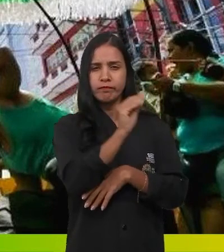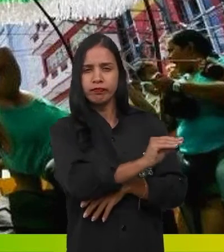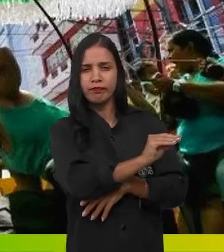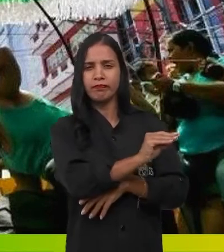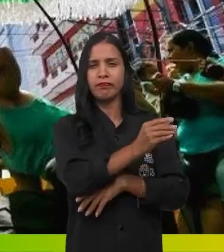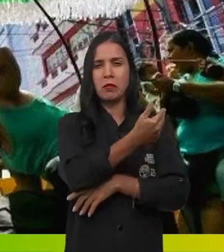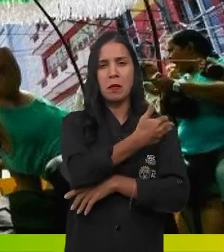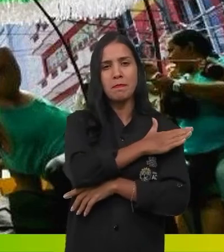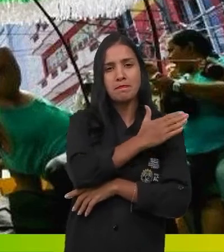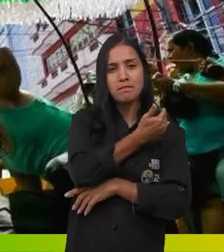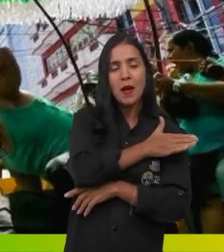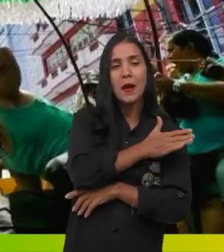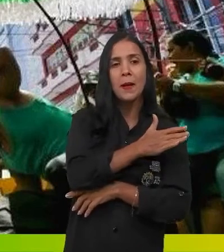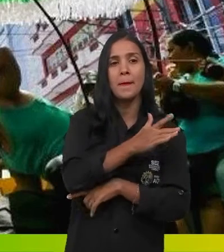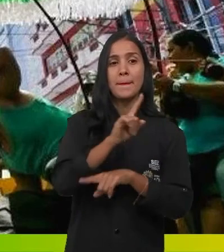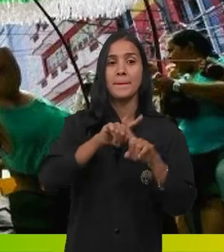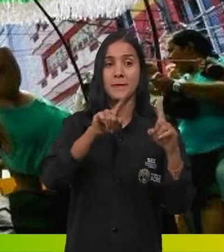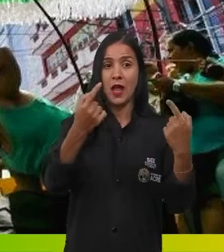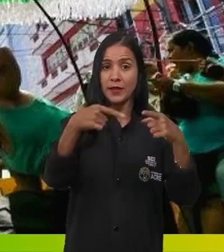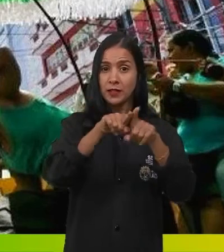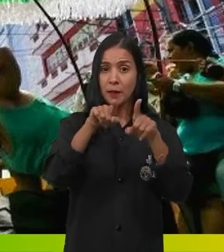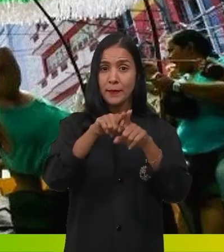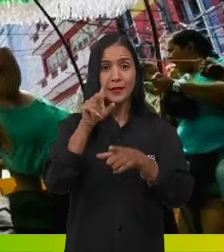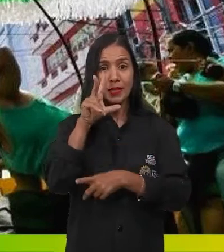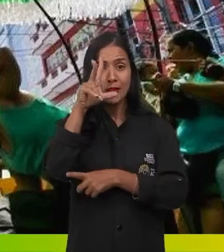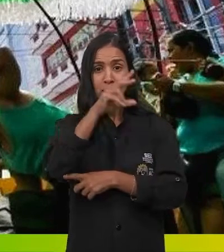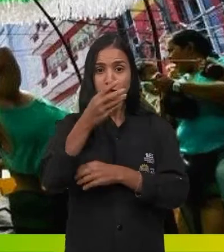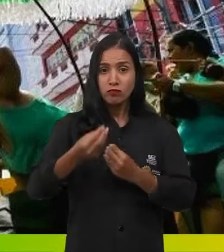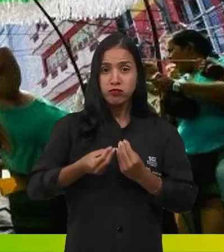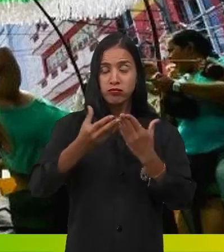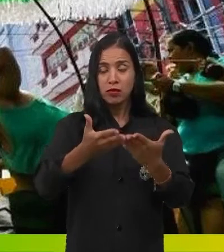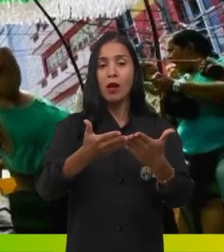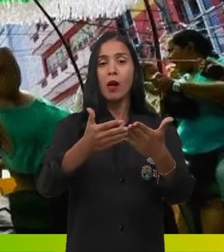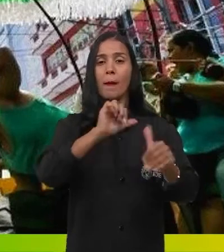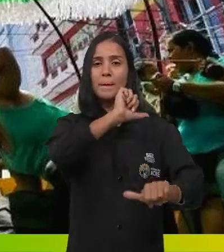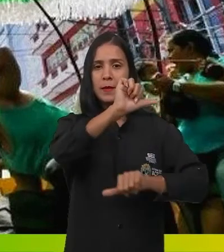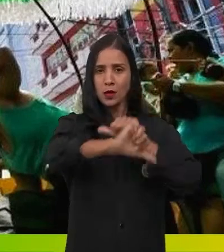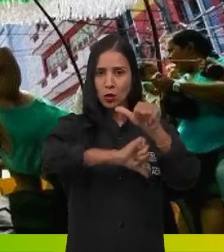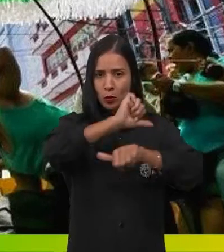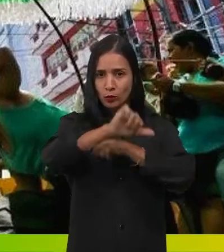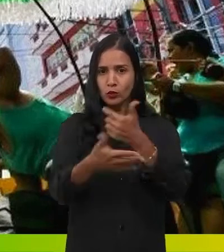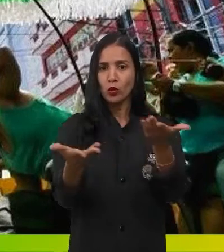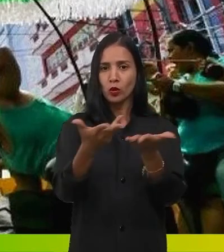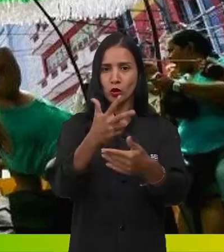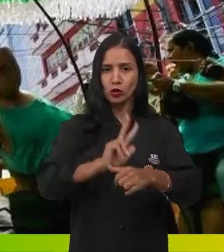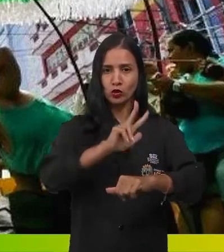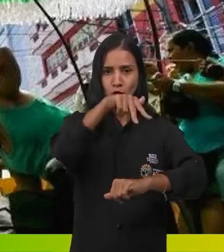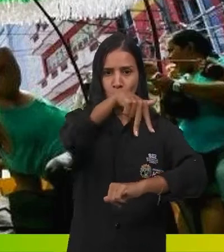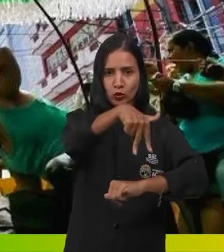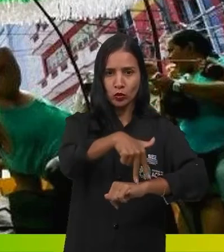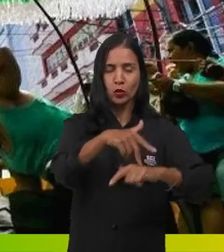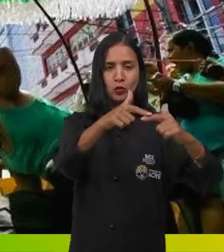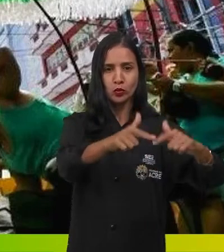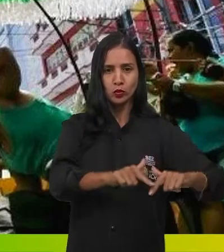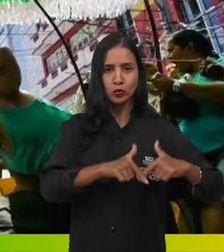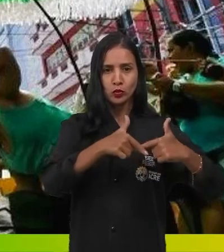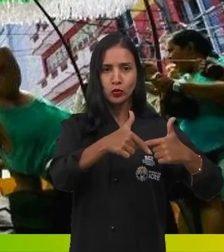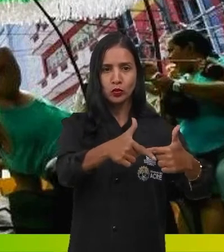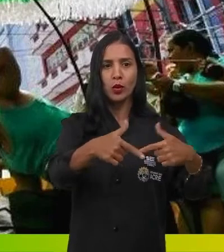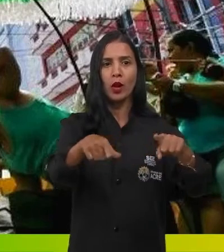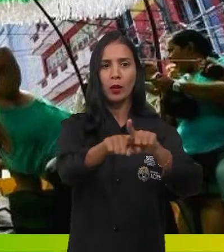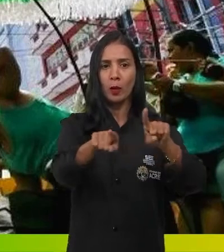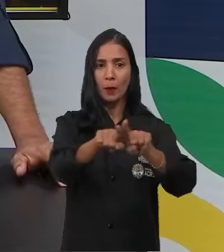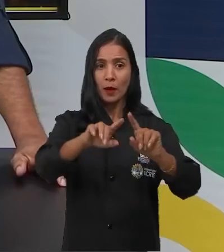a força criadora que as transformou em símbolos de cultura e arte nacional legitimadas como patrimônio